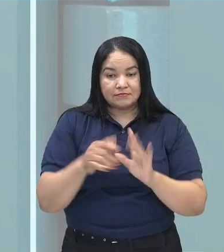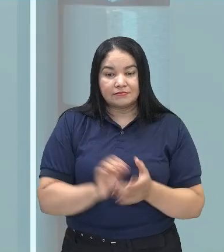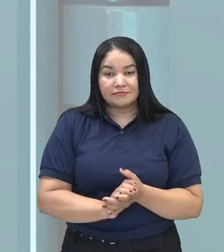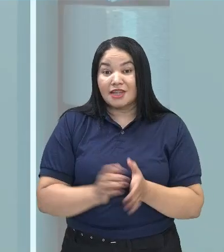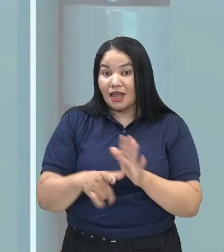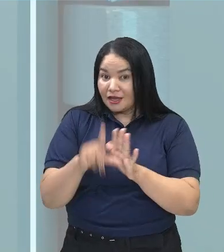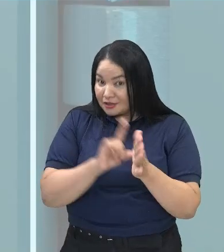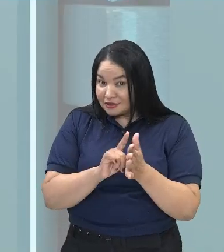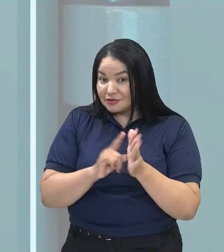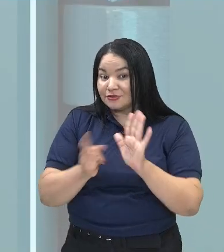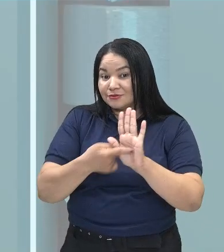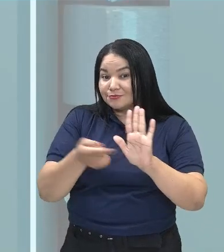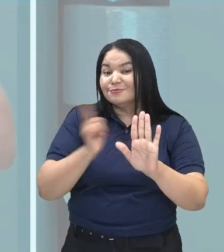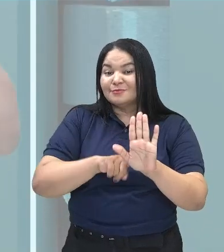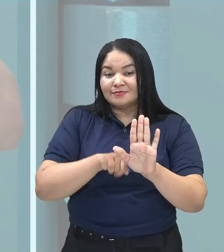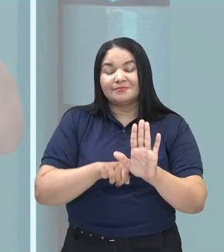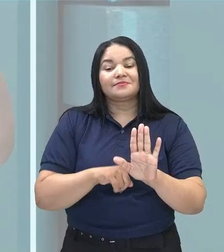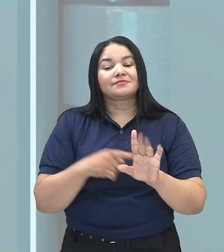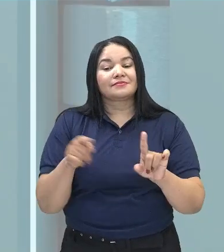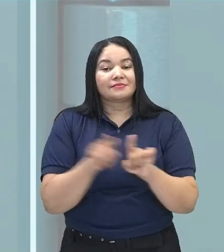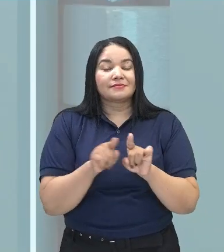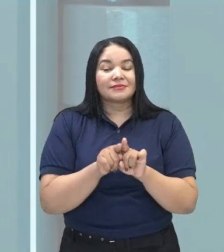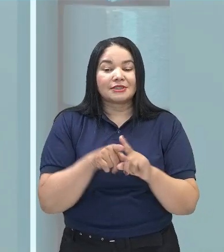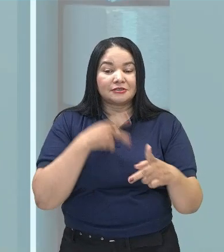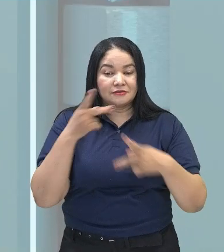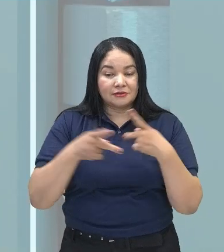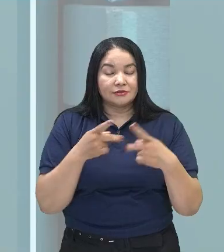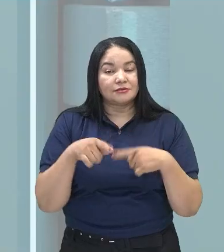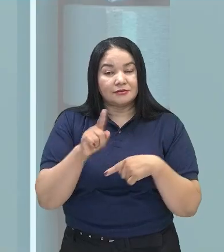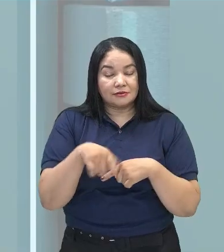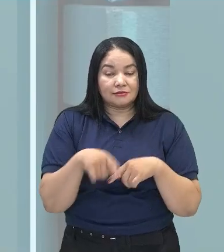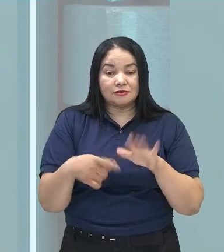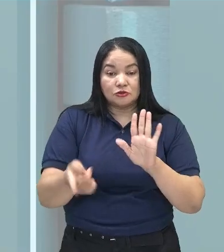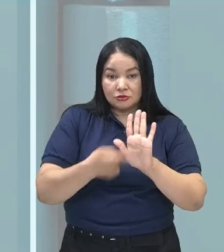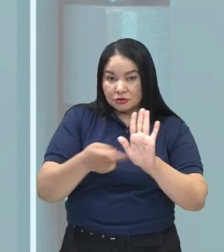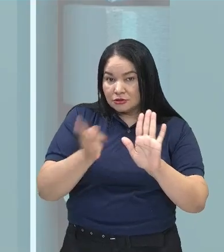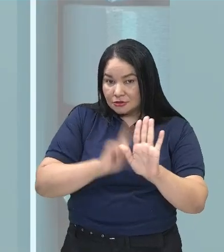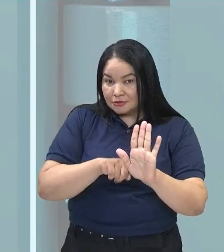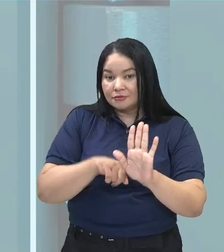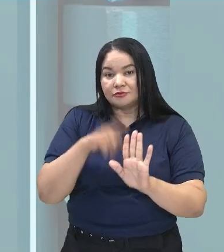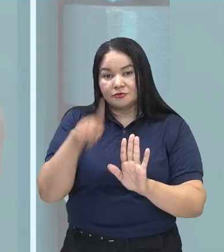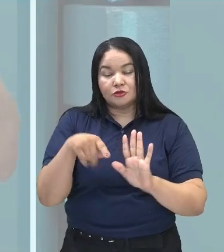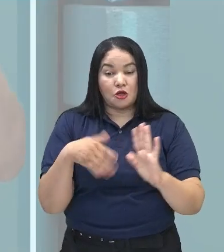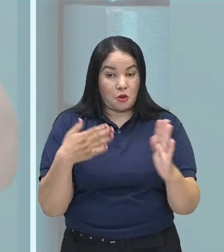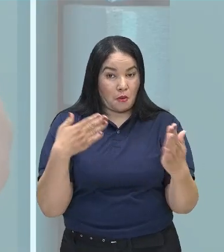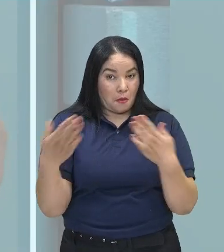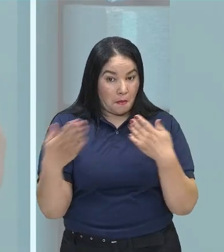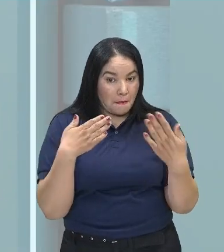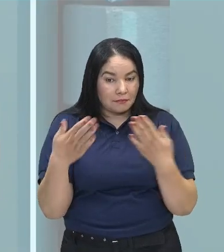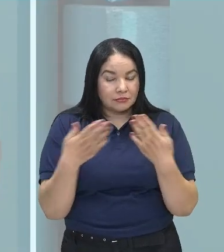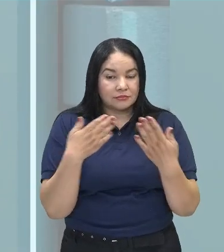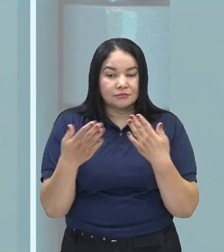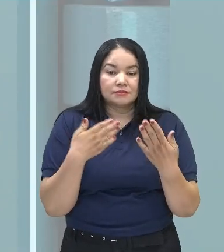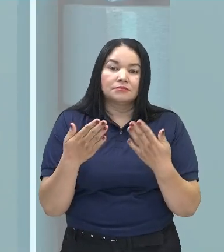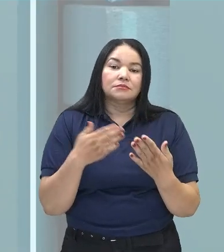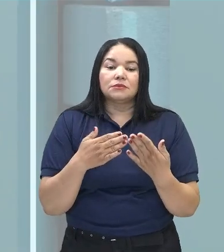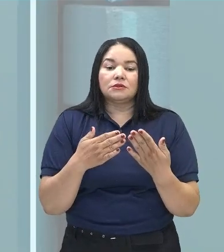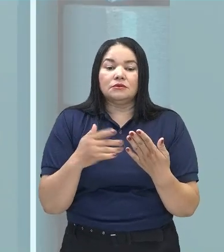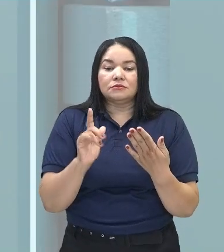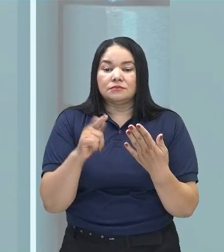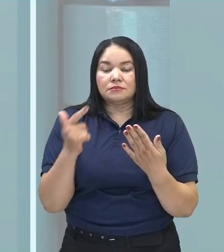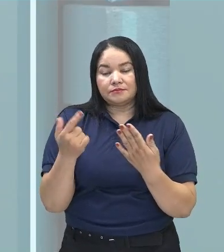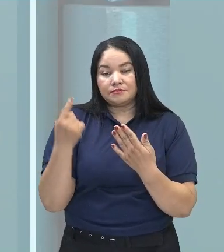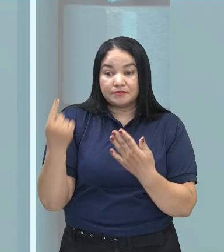vimos a metáfora, né? O que é a metáfora? É uma comparação, vou comparar um termo a